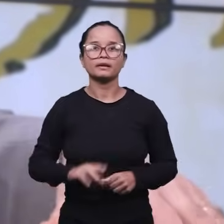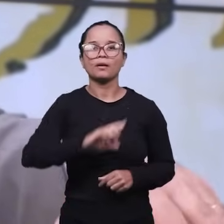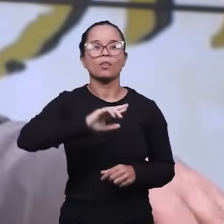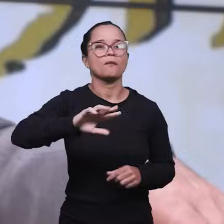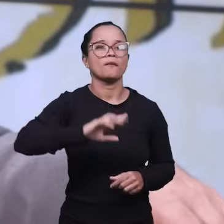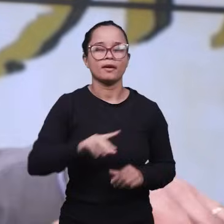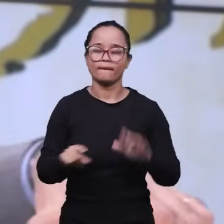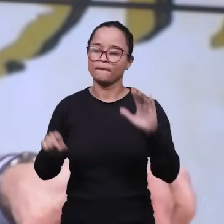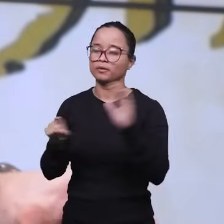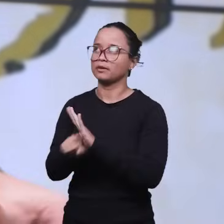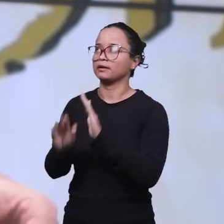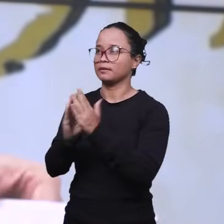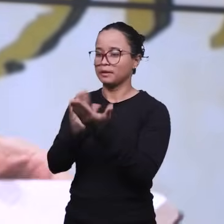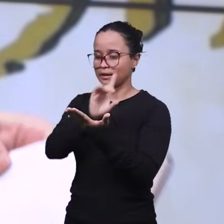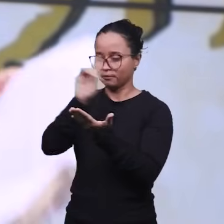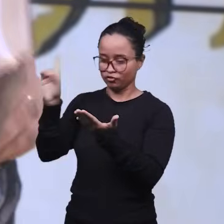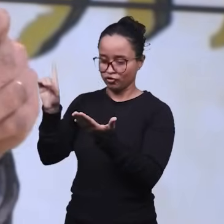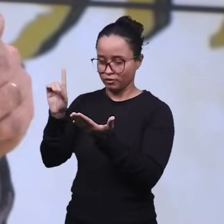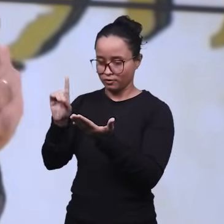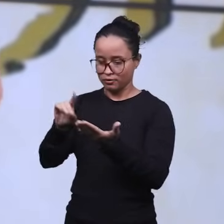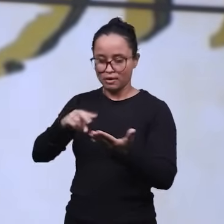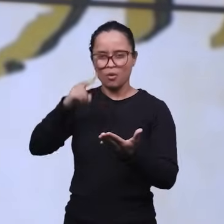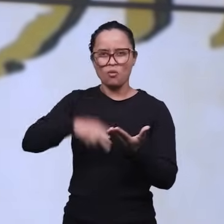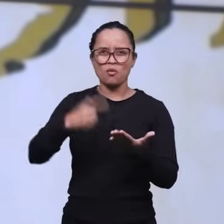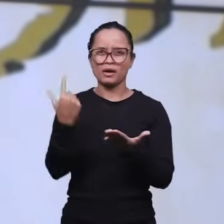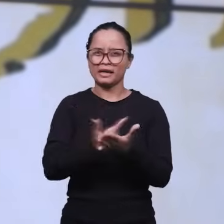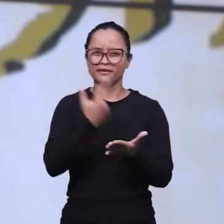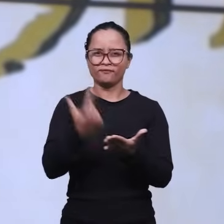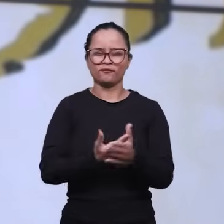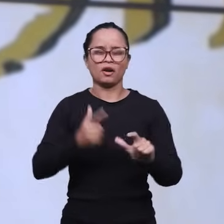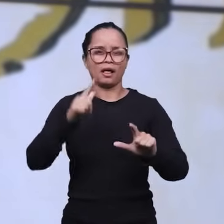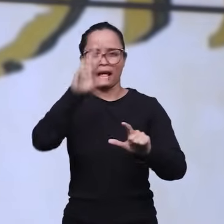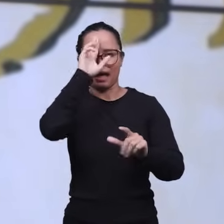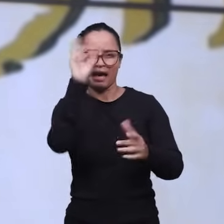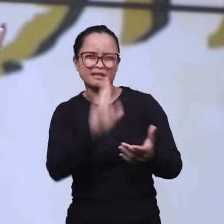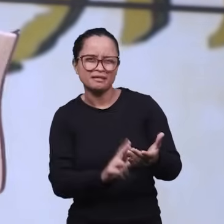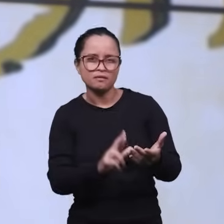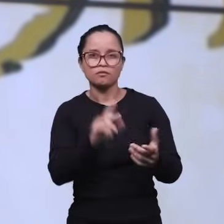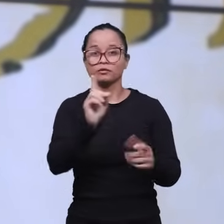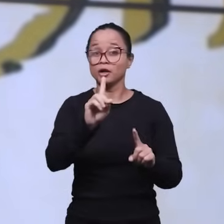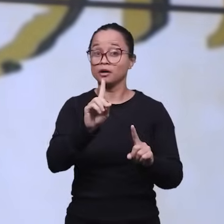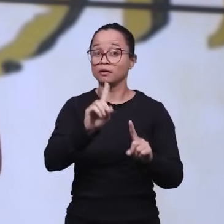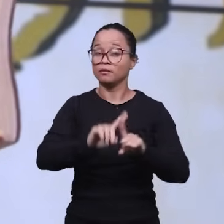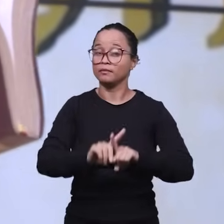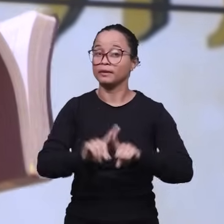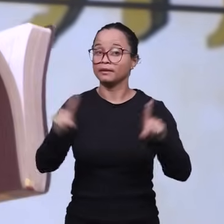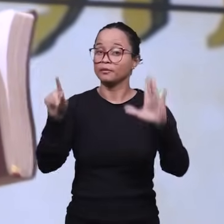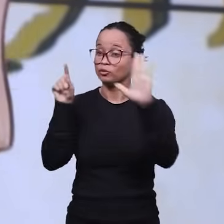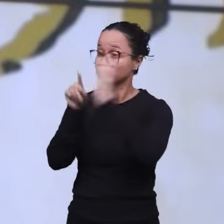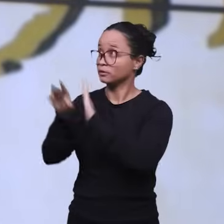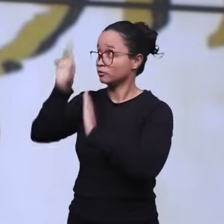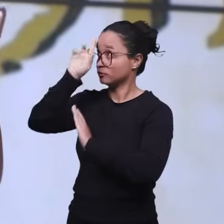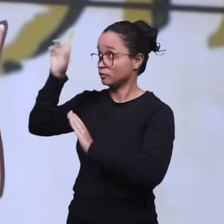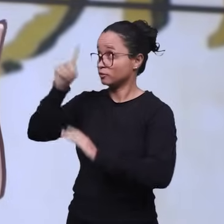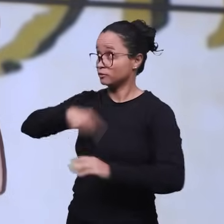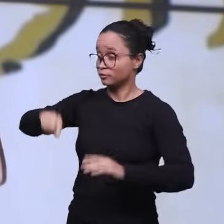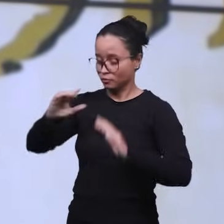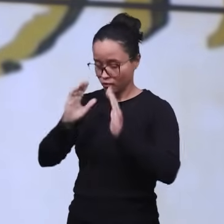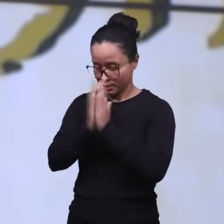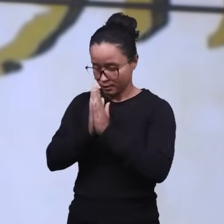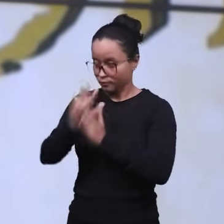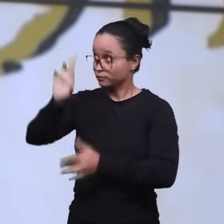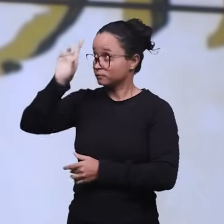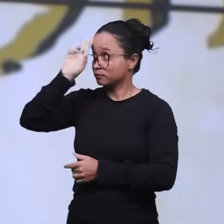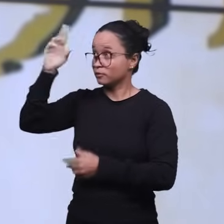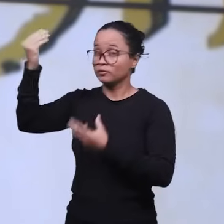não é consultar a Bíblia, não é consultar um livro, a letra que mata, não, é consultar ao Senhor. Nós vamos ao Senhor,